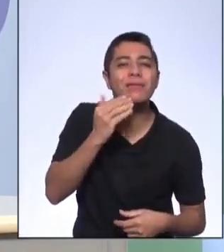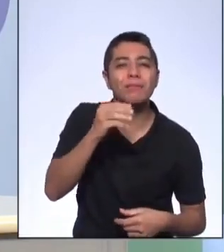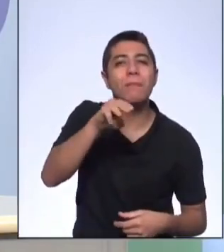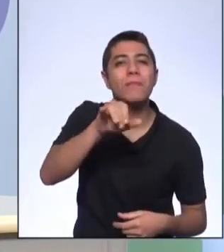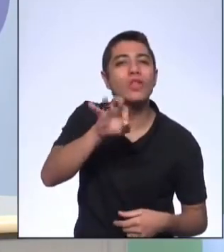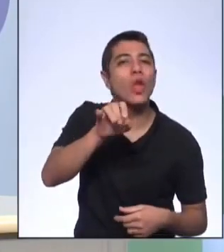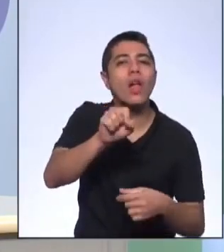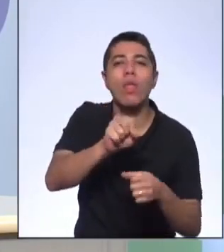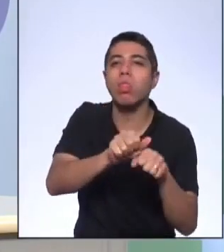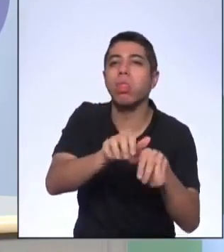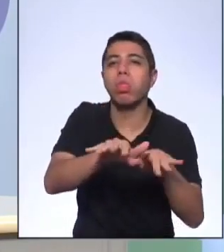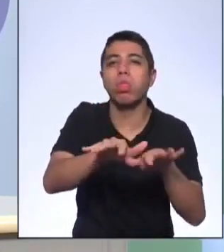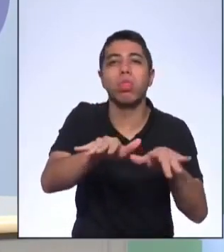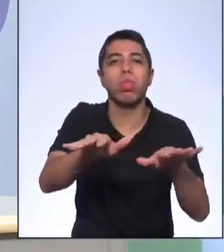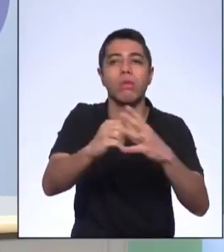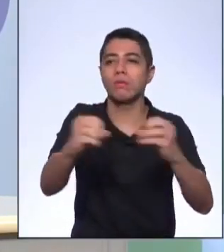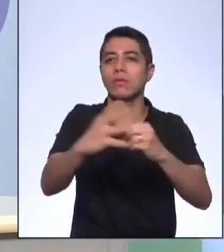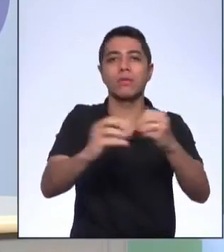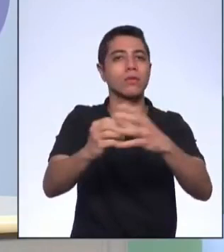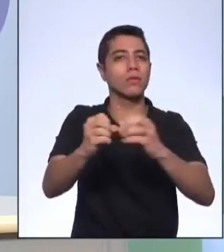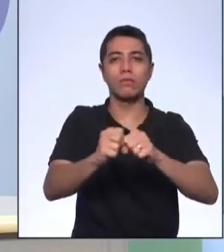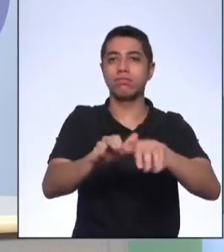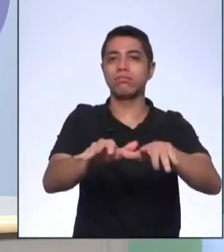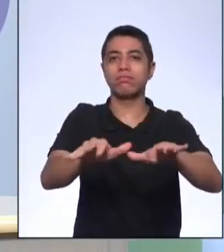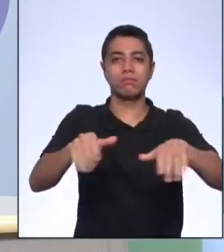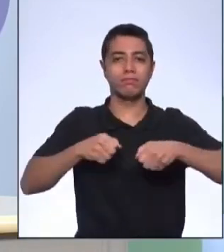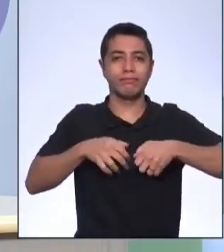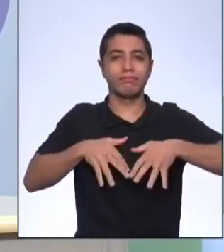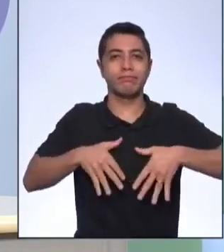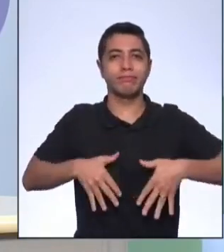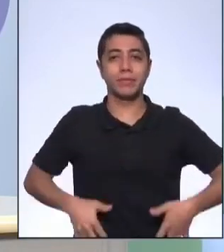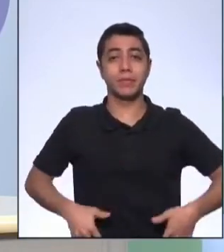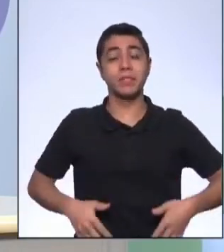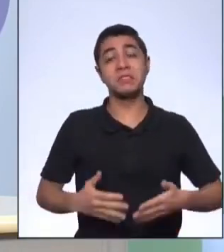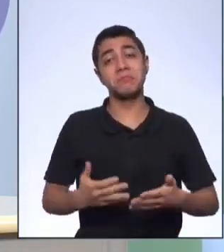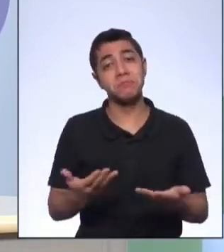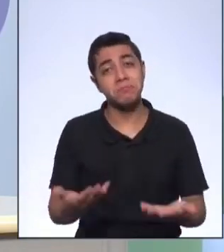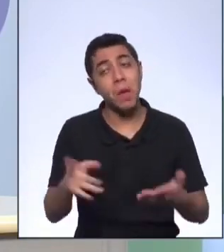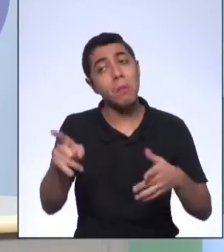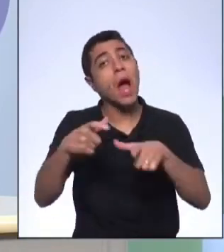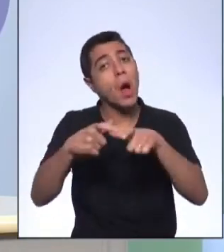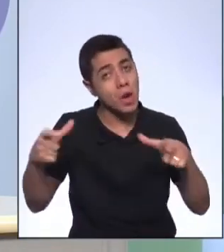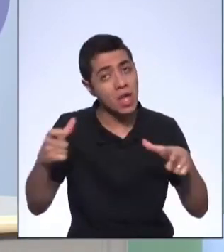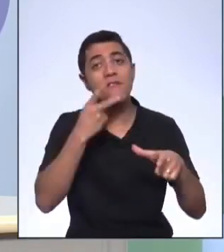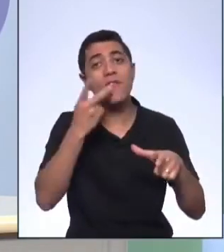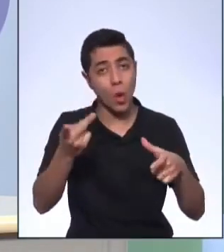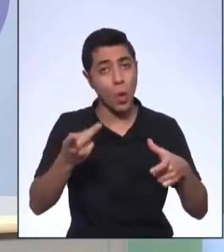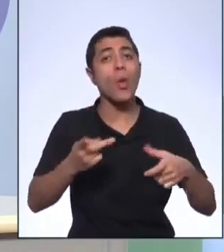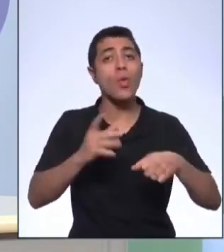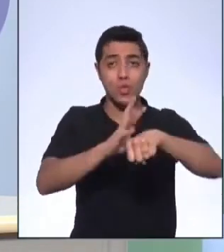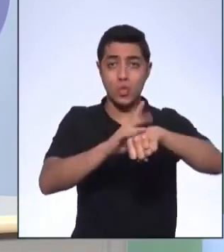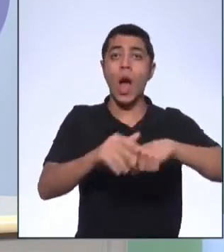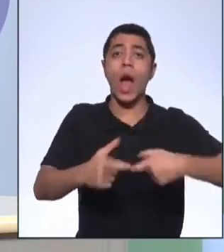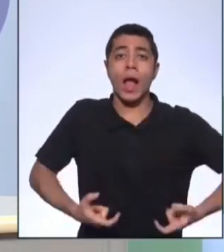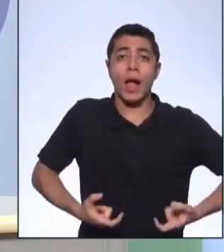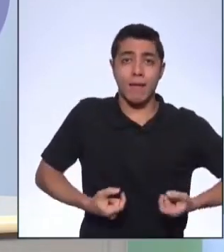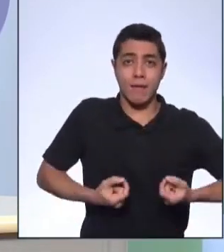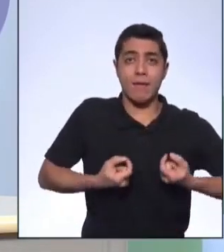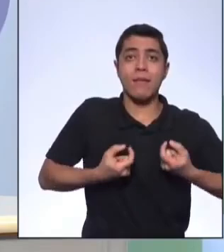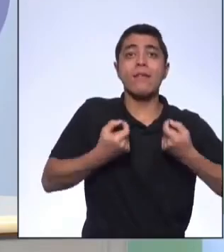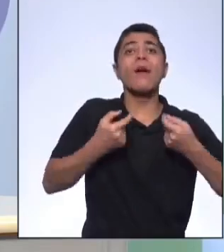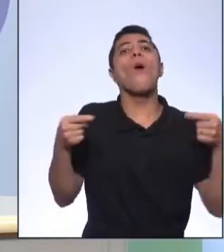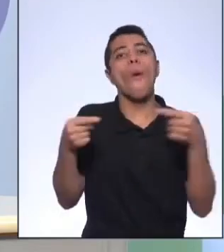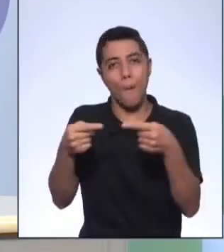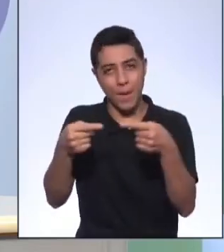pelo que eu olhei aqui no chat, está dizendo para a gente que tem essa relação com a mitose. Isso. E se né? manifestaram,